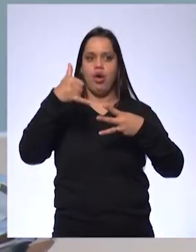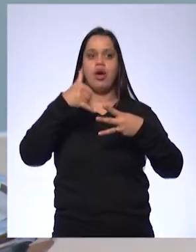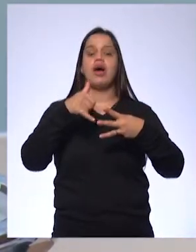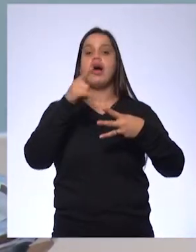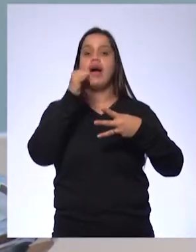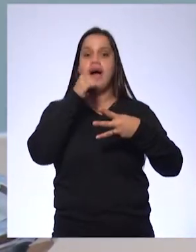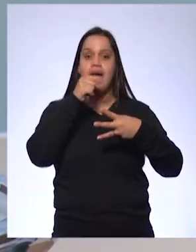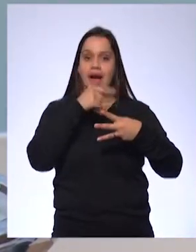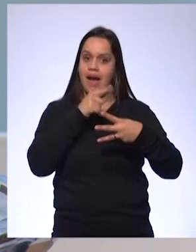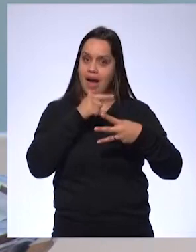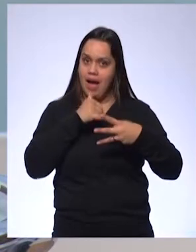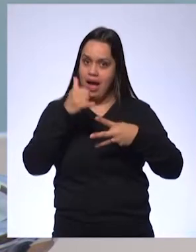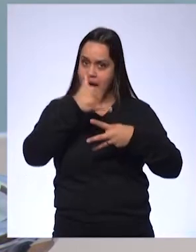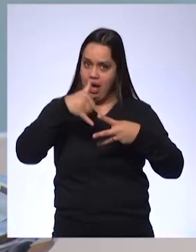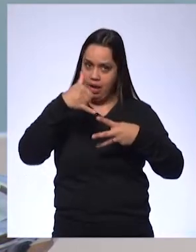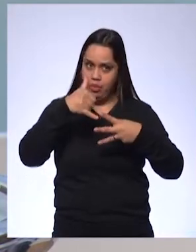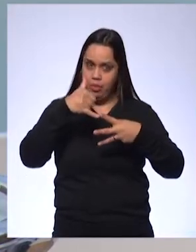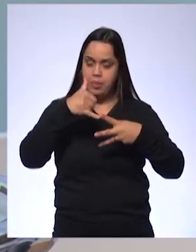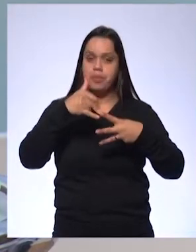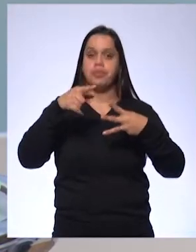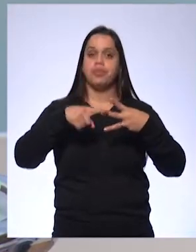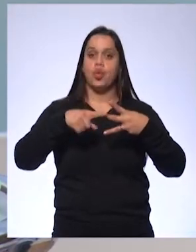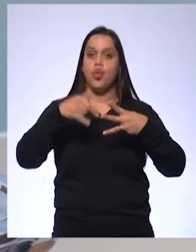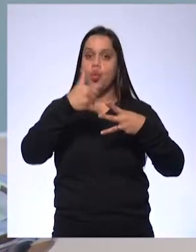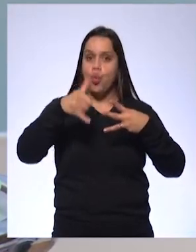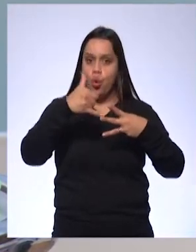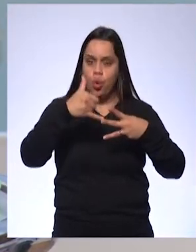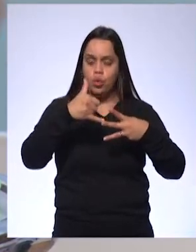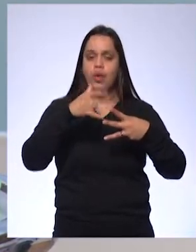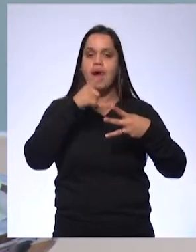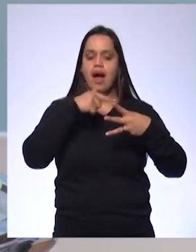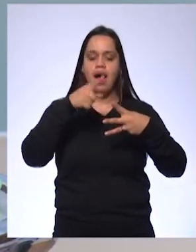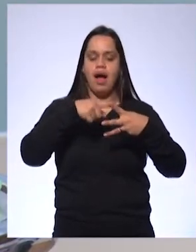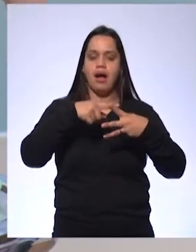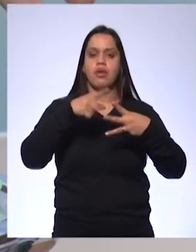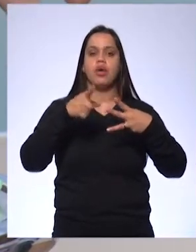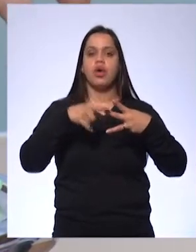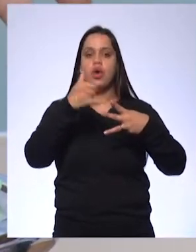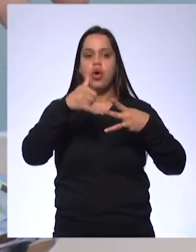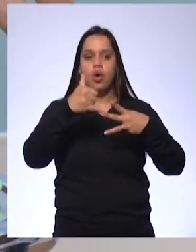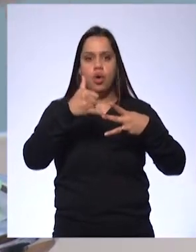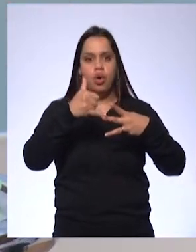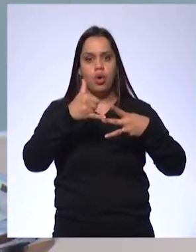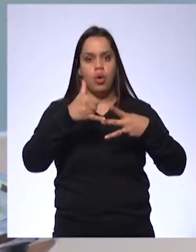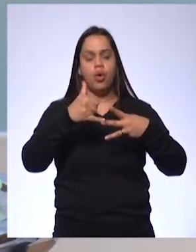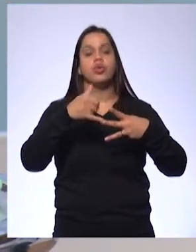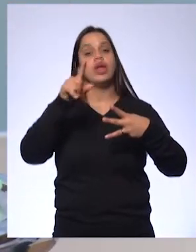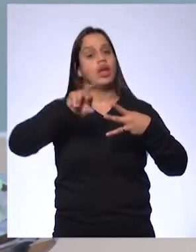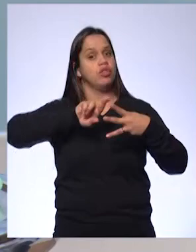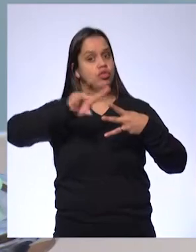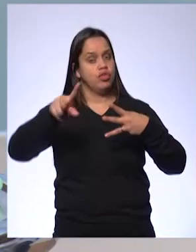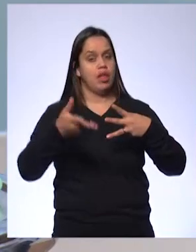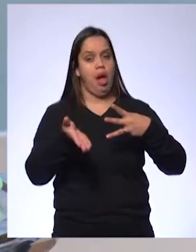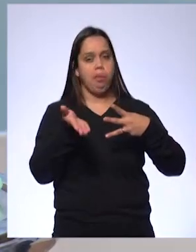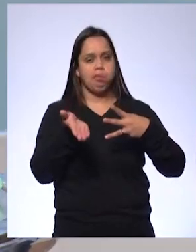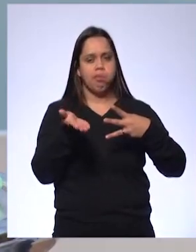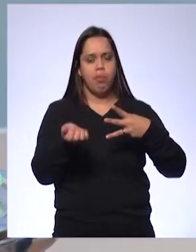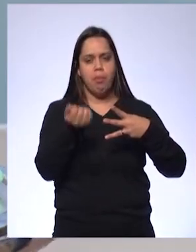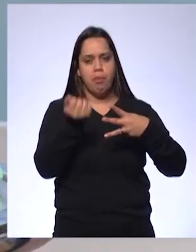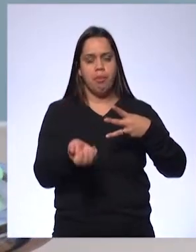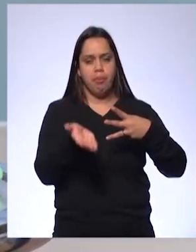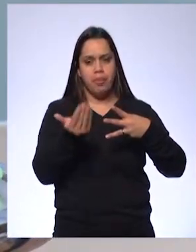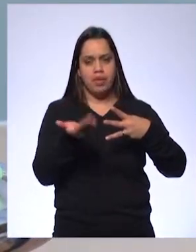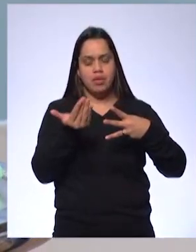a água, que é um líquido, o óleo, que é um líquido, mas é um líquido de natureza diferente, ele tem uma densidade diferente,